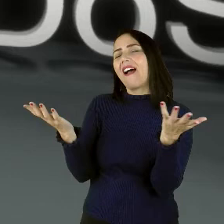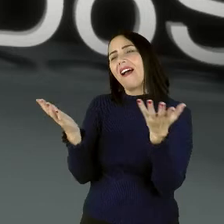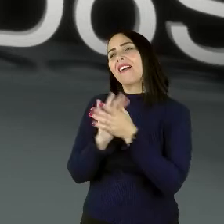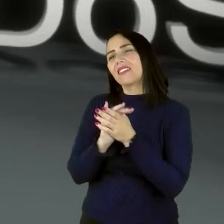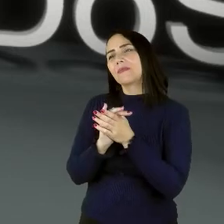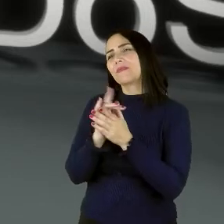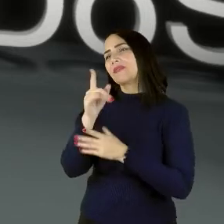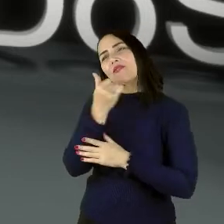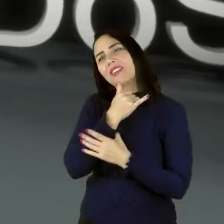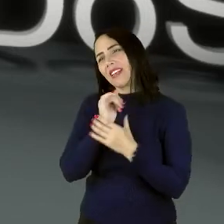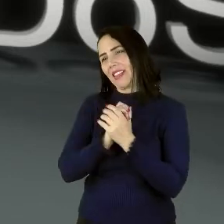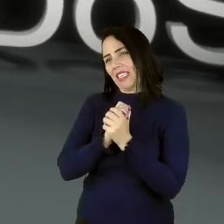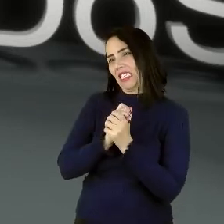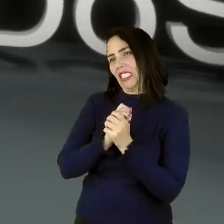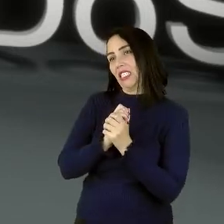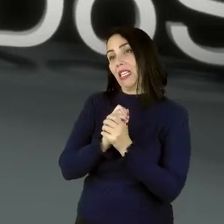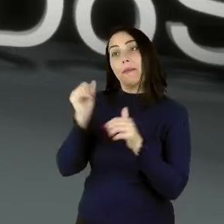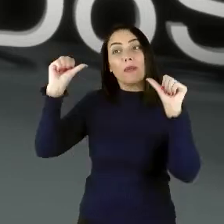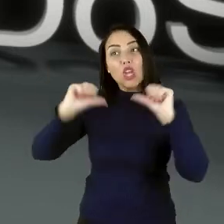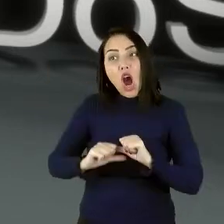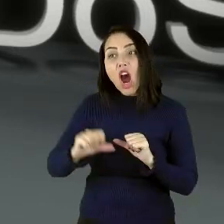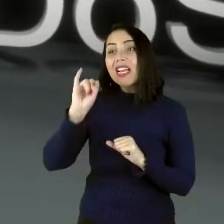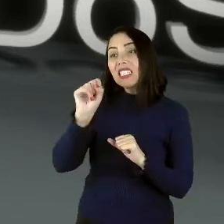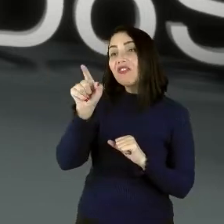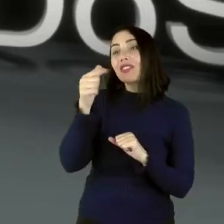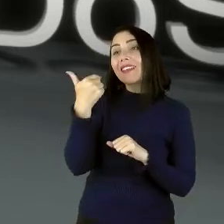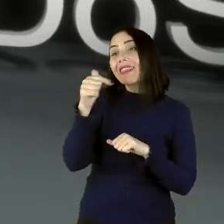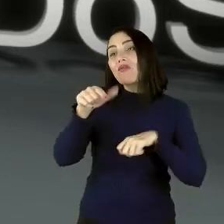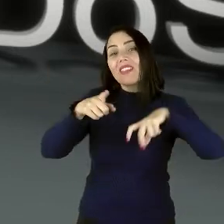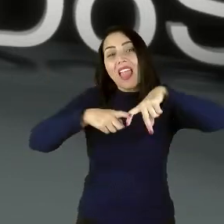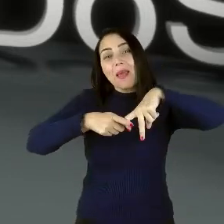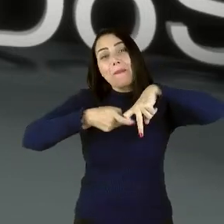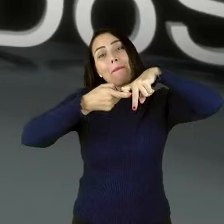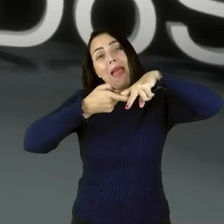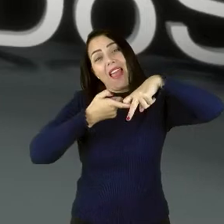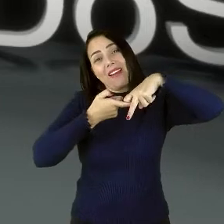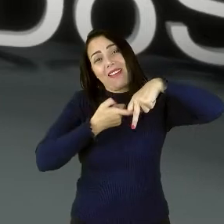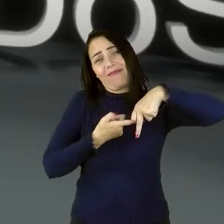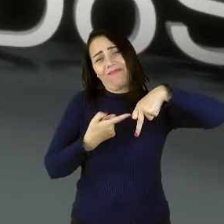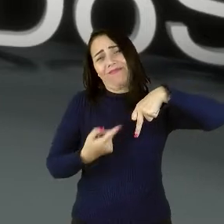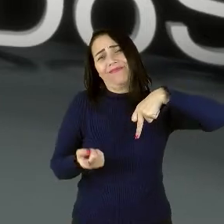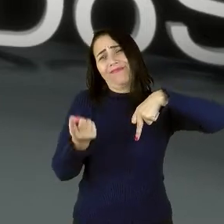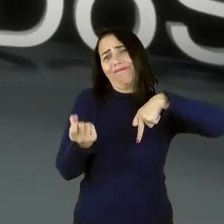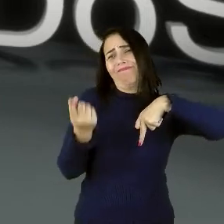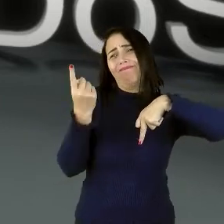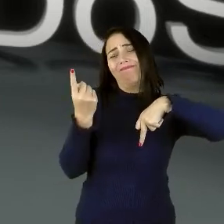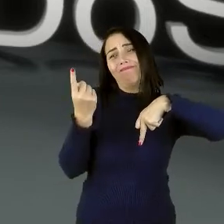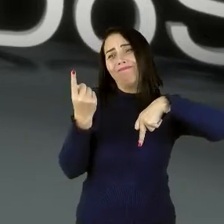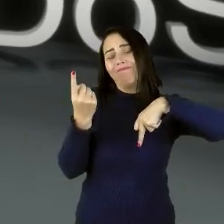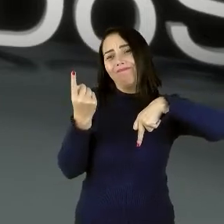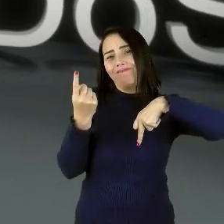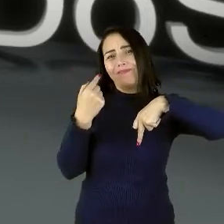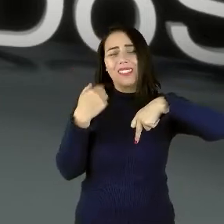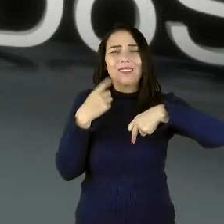disse: "Não fique triste, minha filha. Pior é se tivesse nascido sem uma perninha." Eu não contei